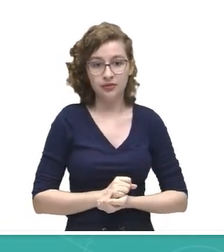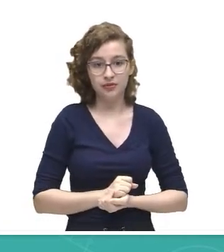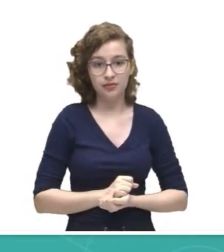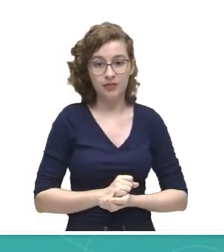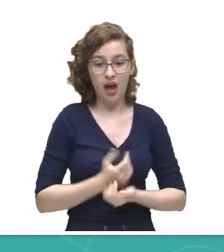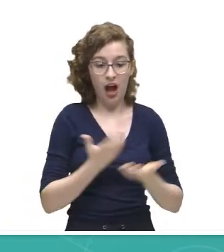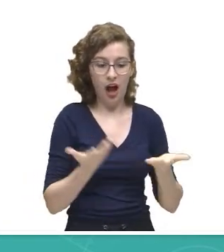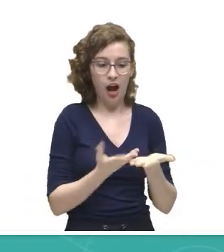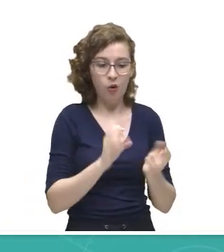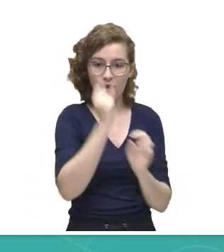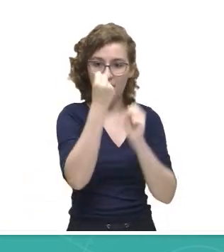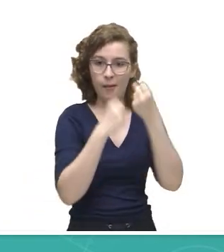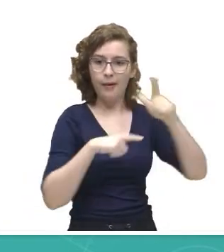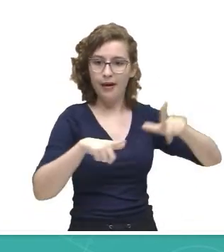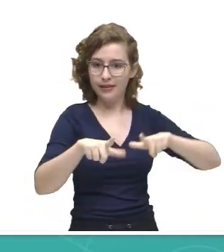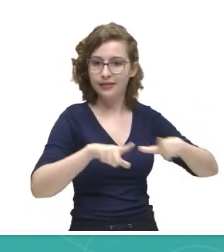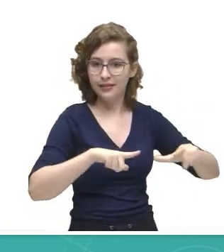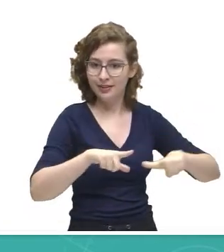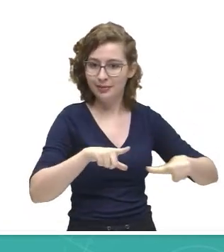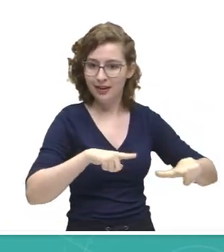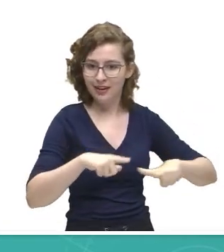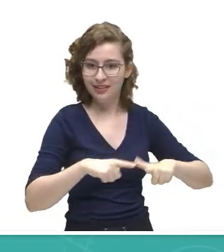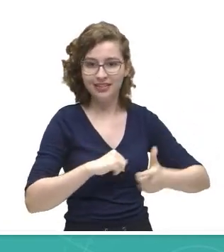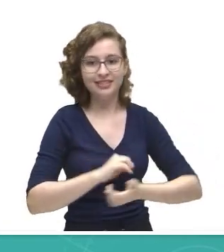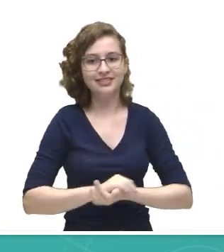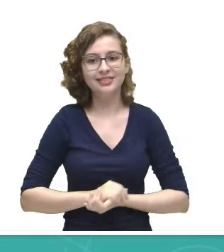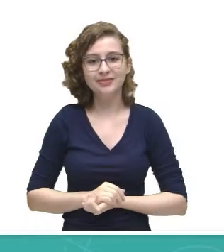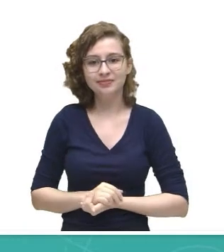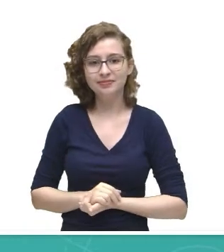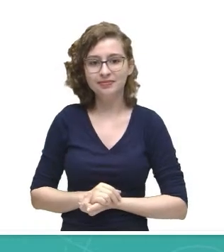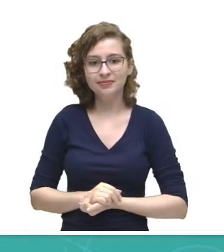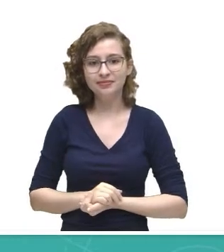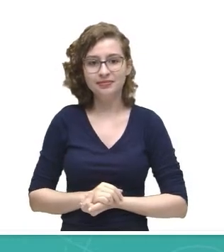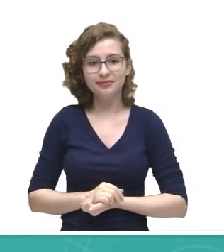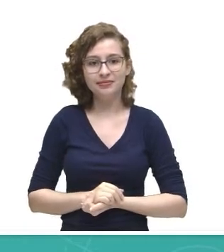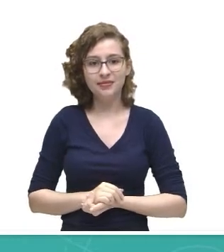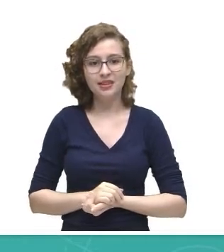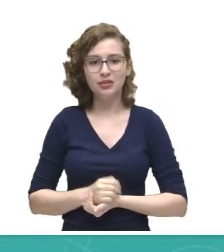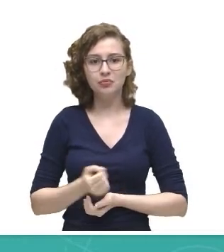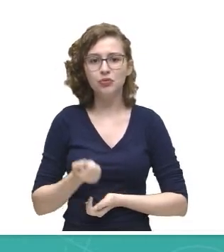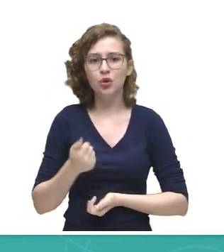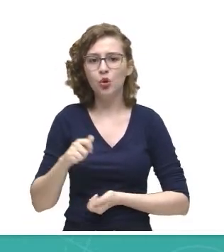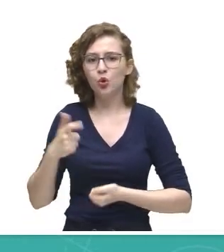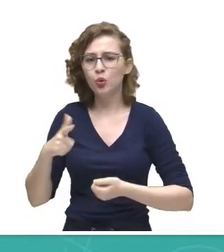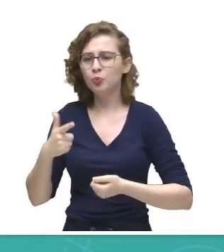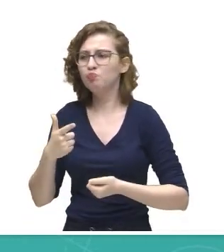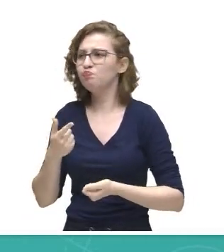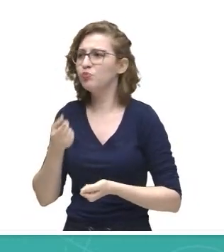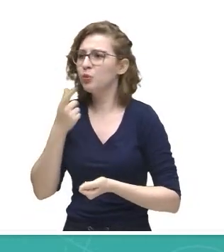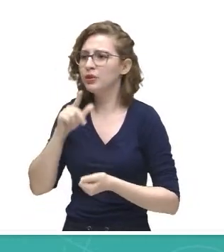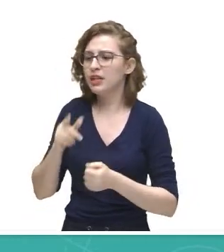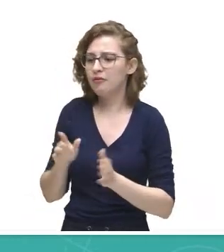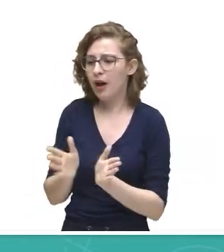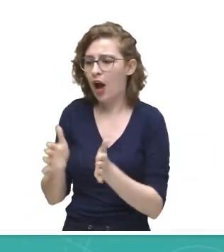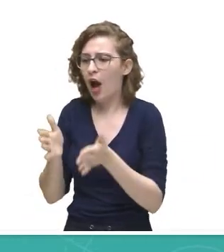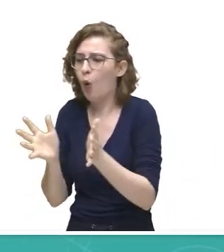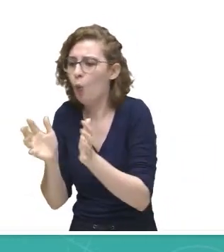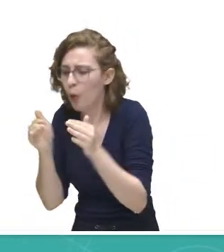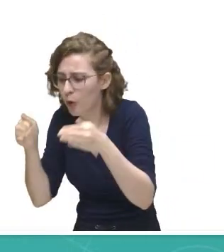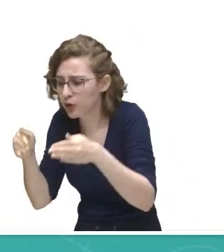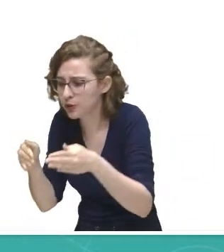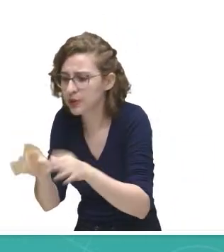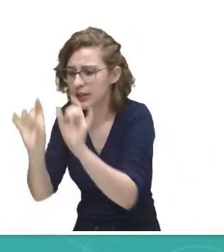As máquinas. Ou seja, não se fez mais necessário o trabalhador especializado.